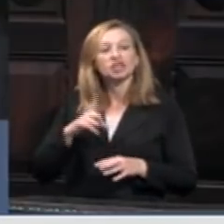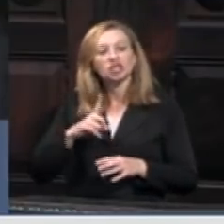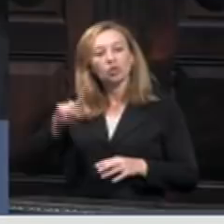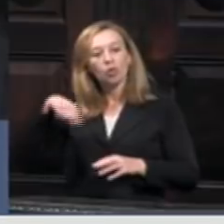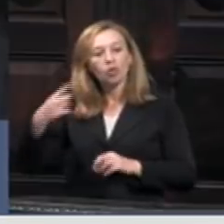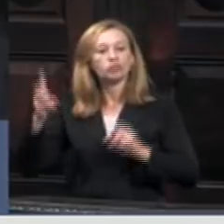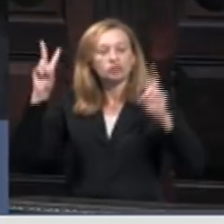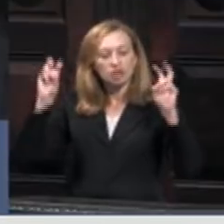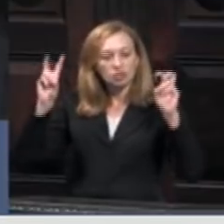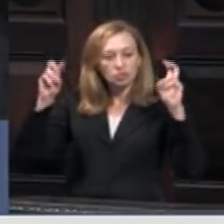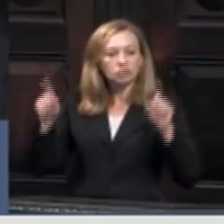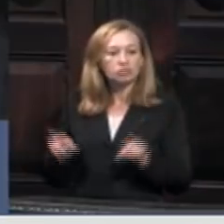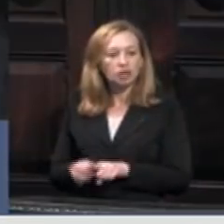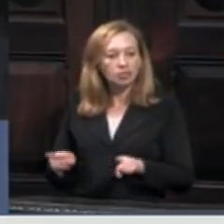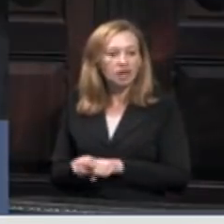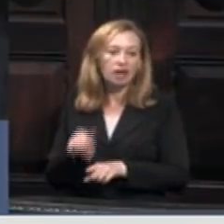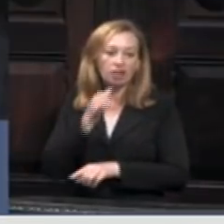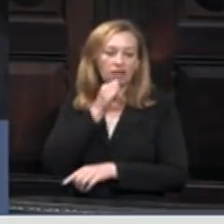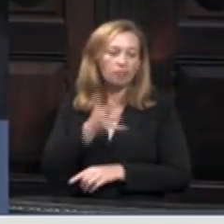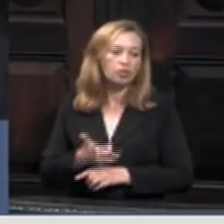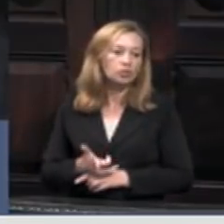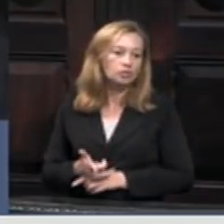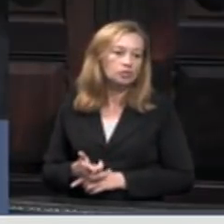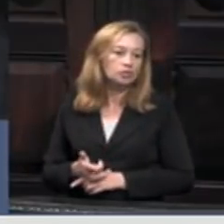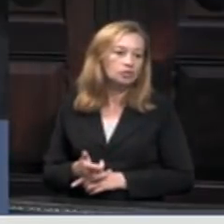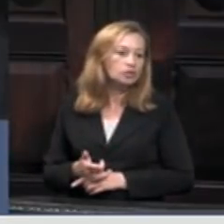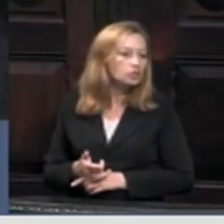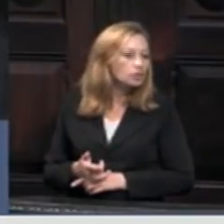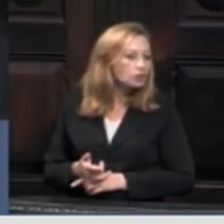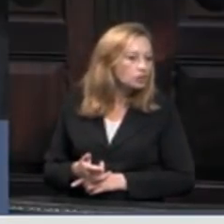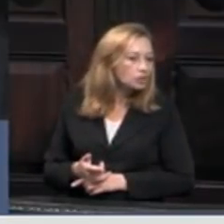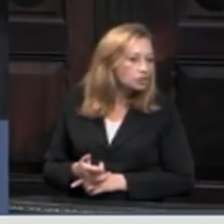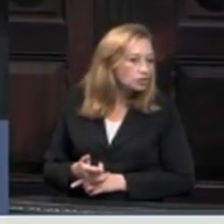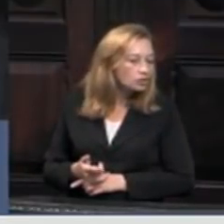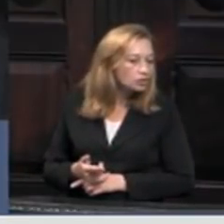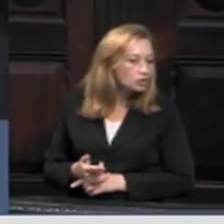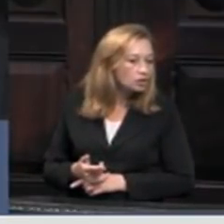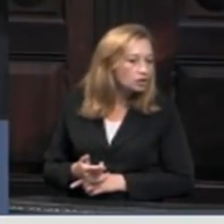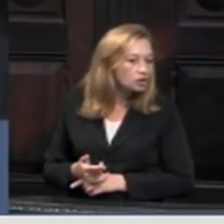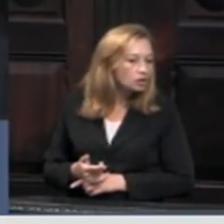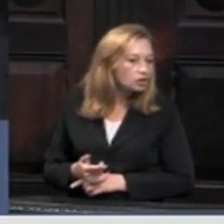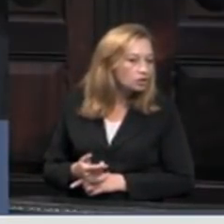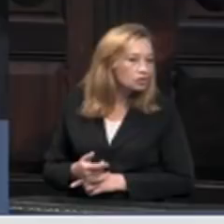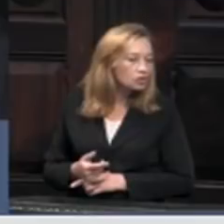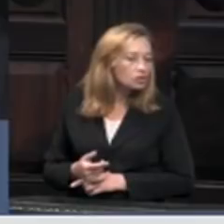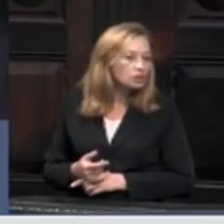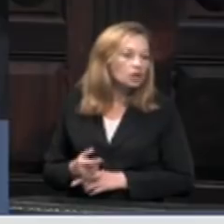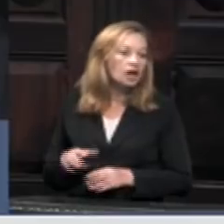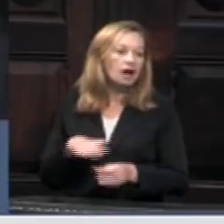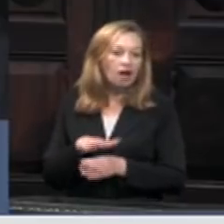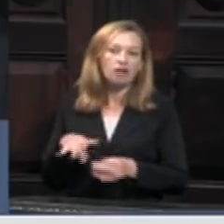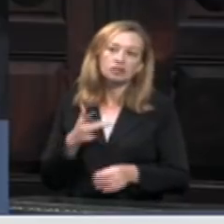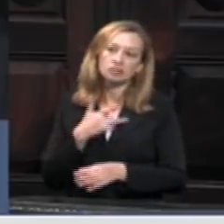outra natureza. Por exemplo, destaque do deputado Flávio Serafini em relação ao 12º da saúde.